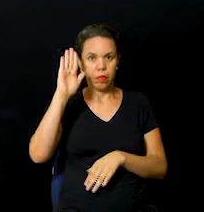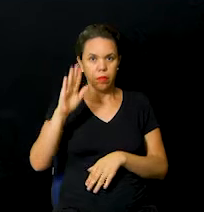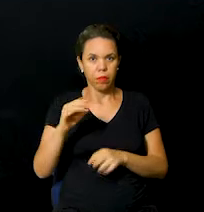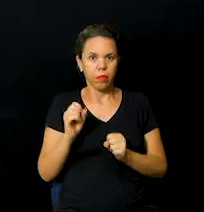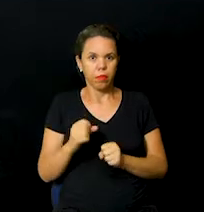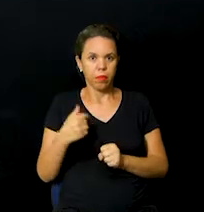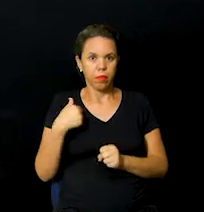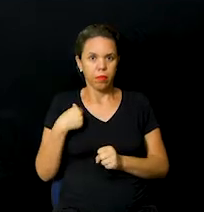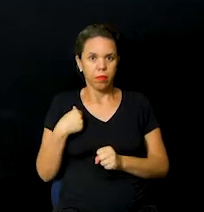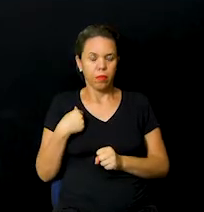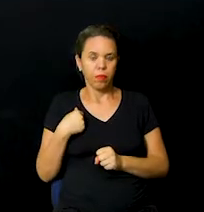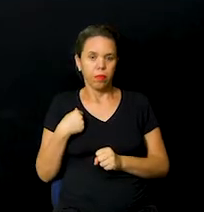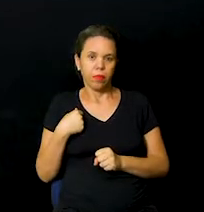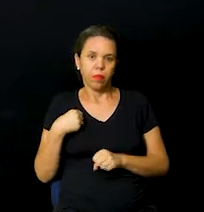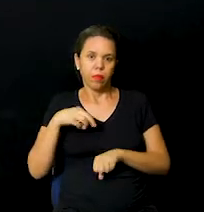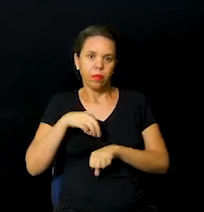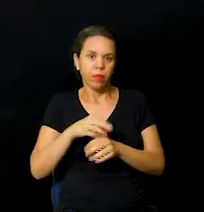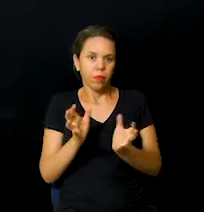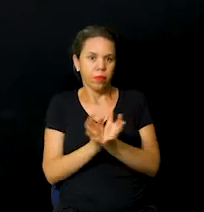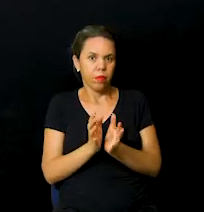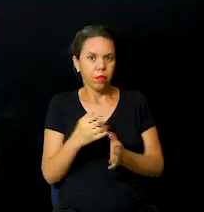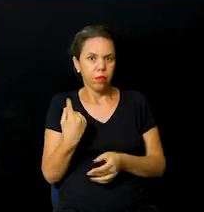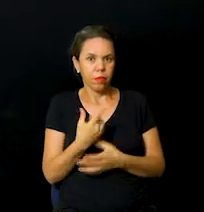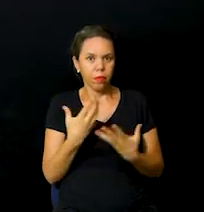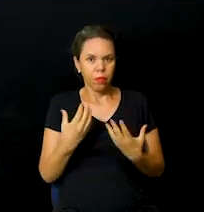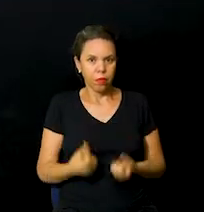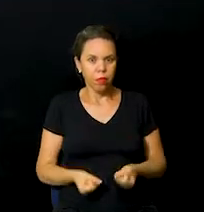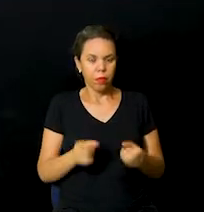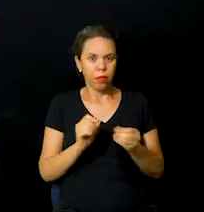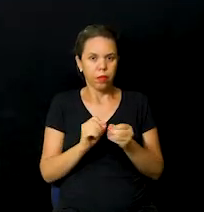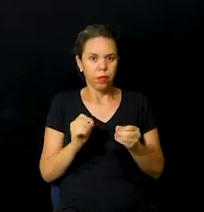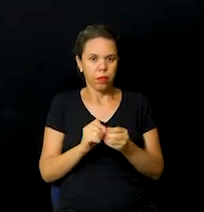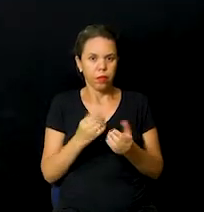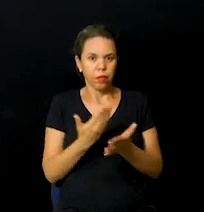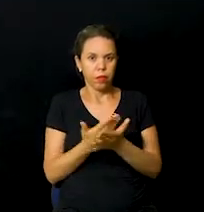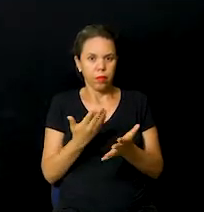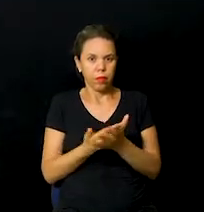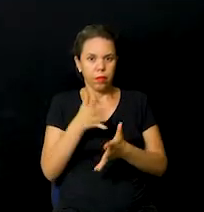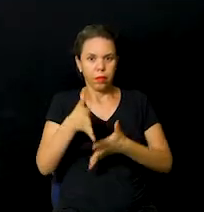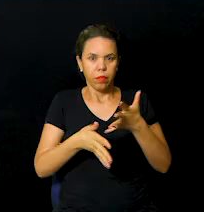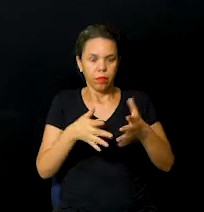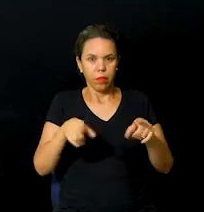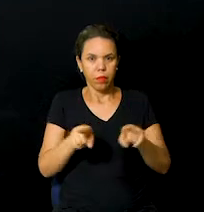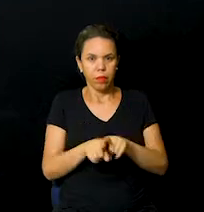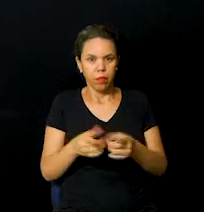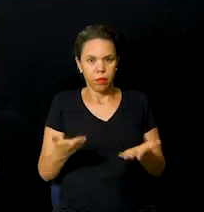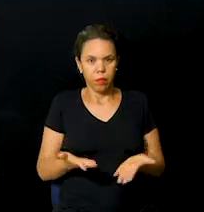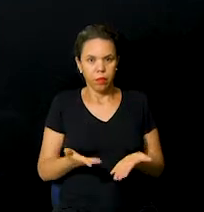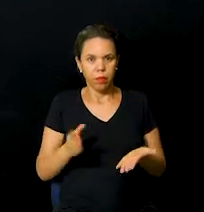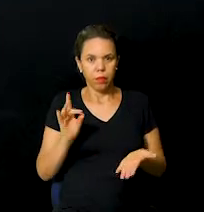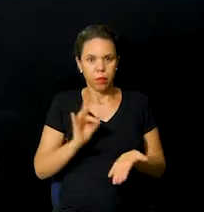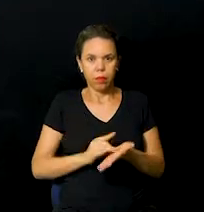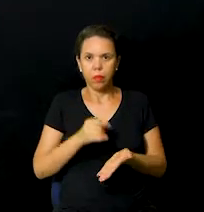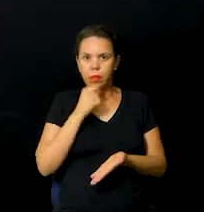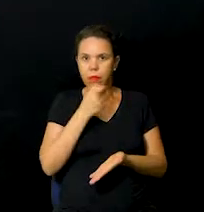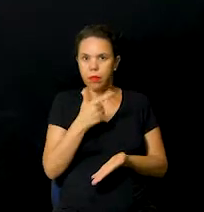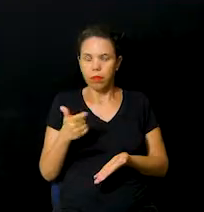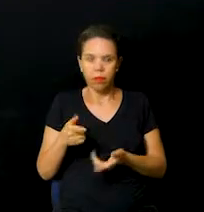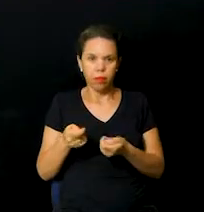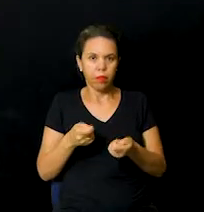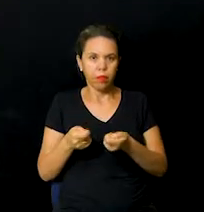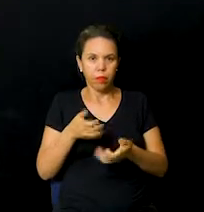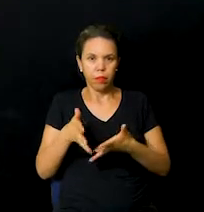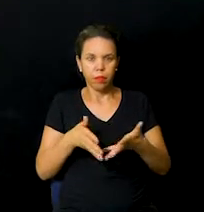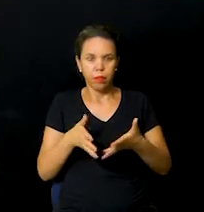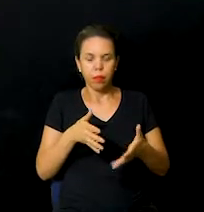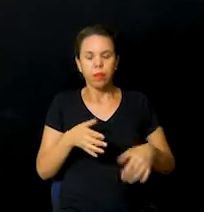mais, tanto que eu e os membros da minha equipe, nós vamos fazer as aulas de Libras também. Hoje, sinceramente, eu ainda não tenho domínio